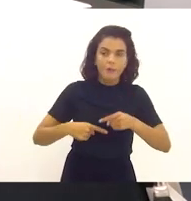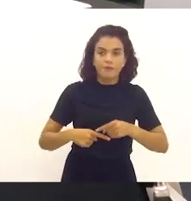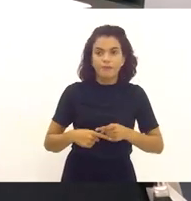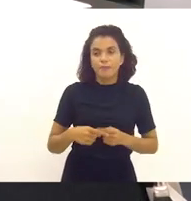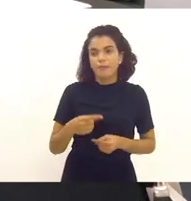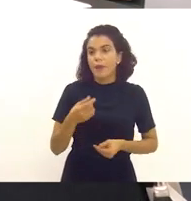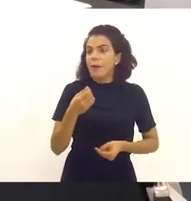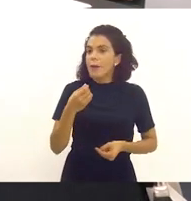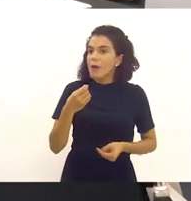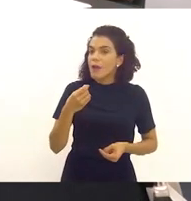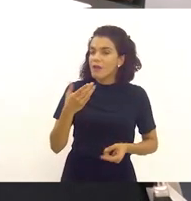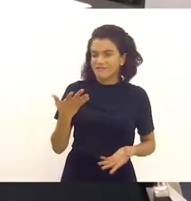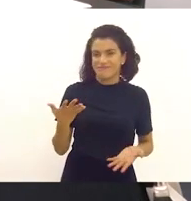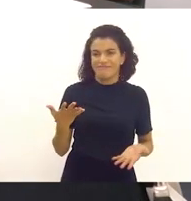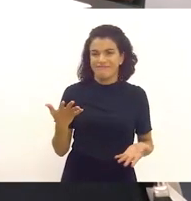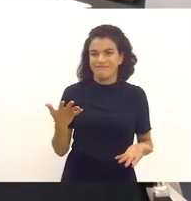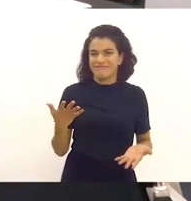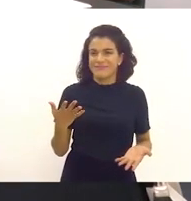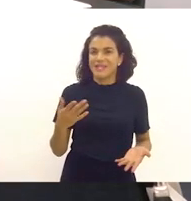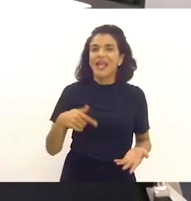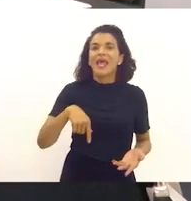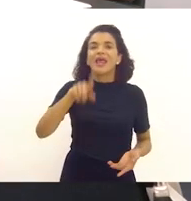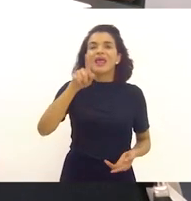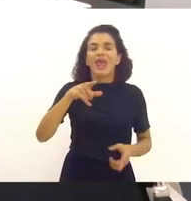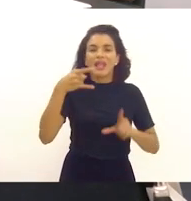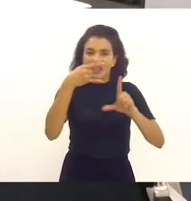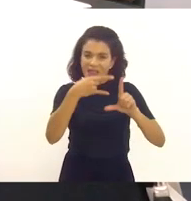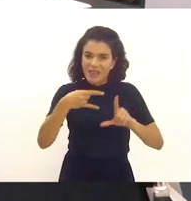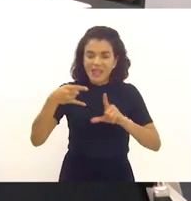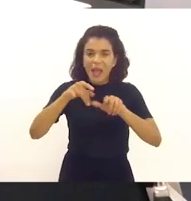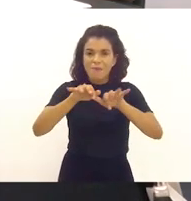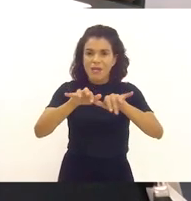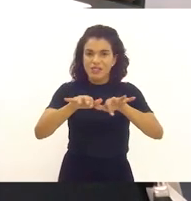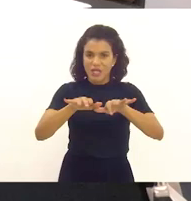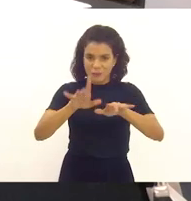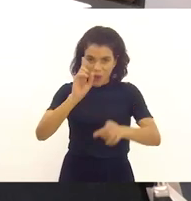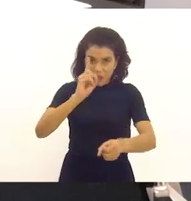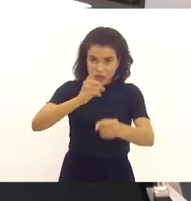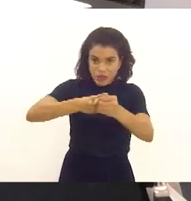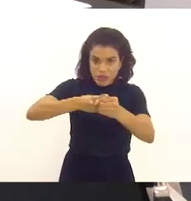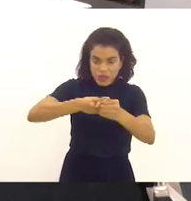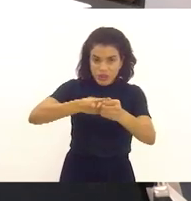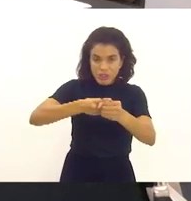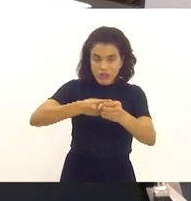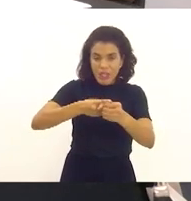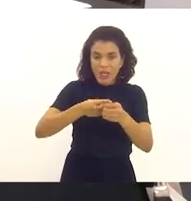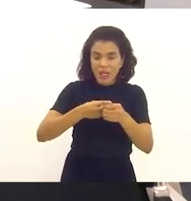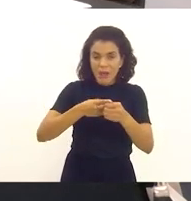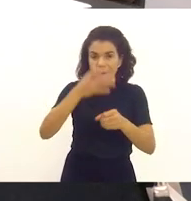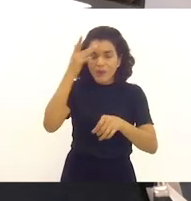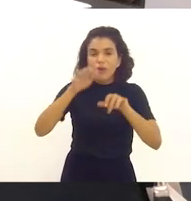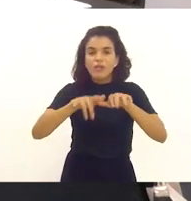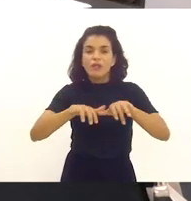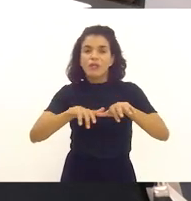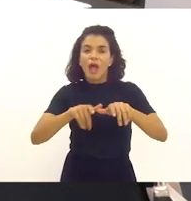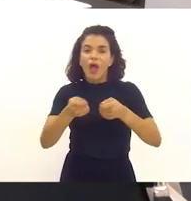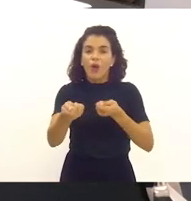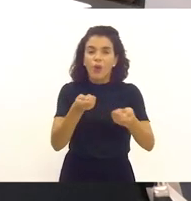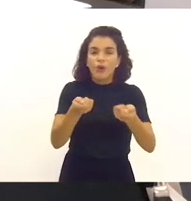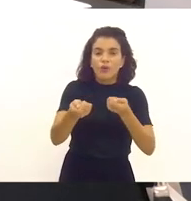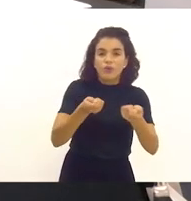bom quem está quem está operando pode desligar o microfone por favor quem tá operando aí